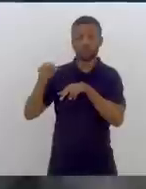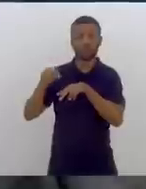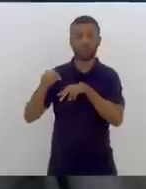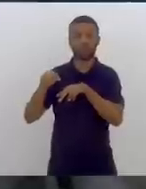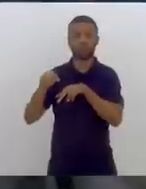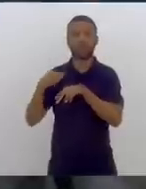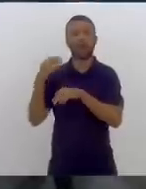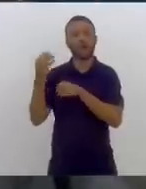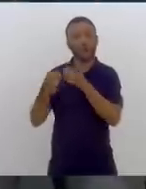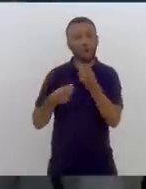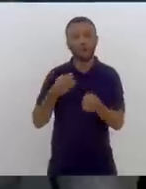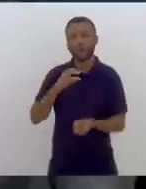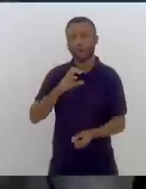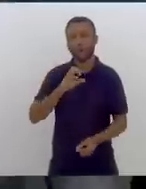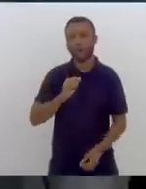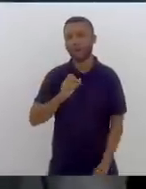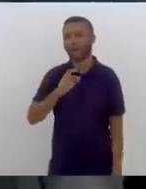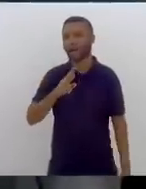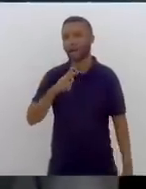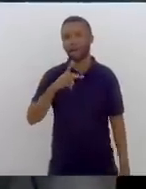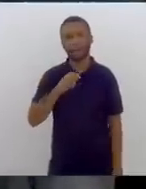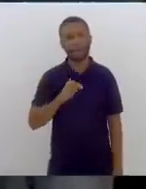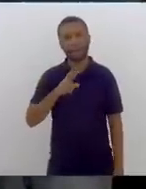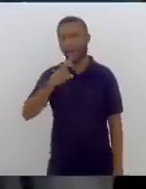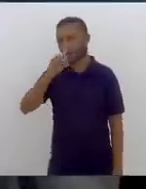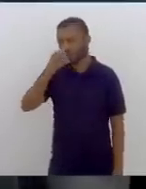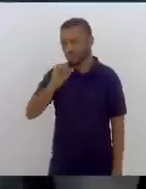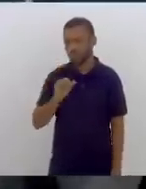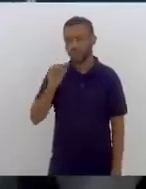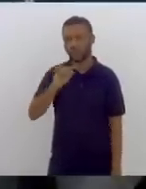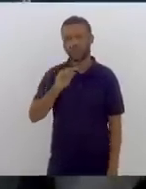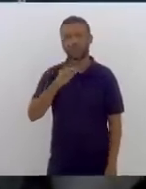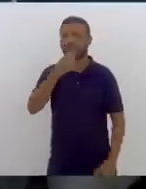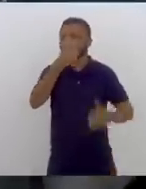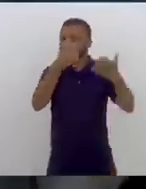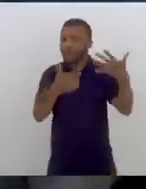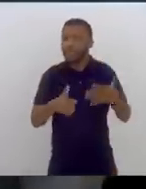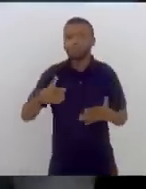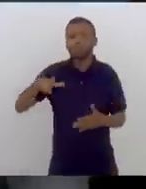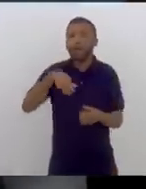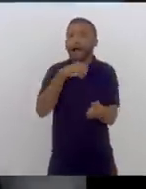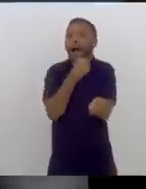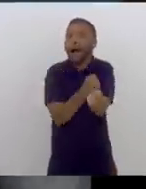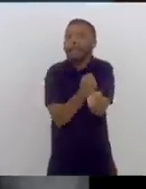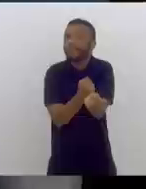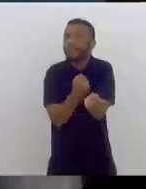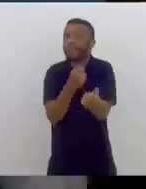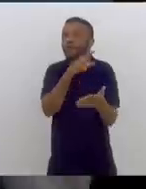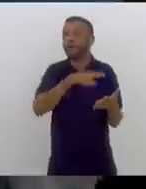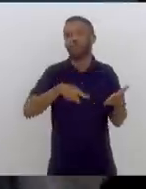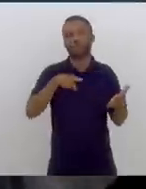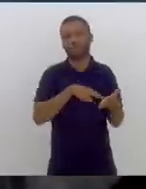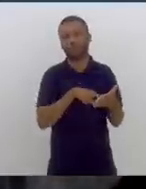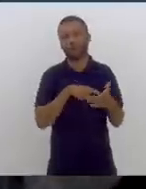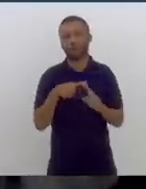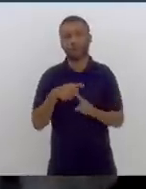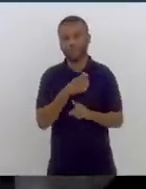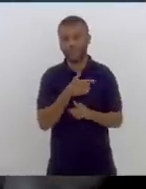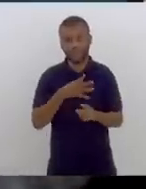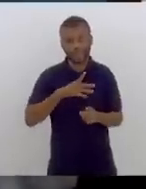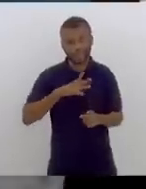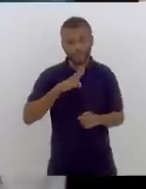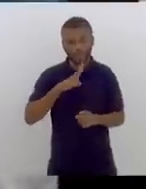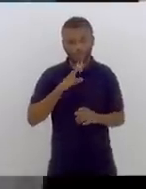que a carpad Coronel Vai dizer que não existem vícios anulatórios Porque se ela toma conhecimento